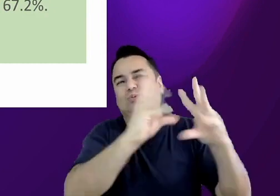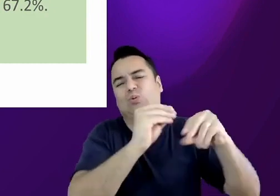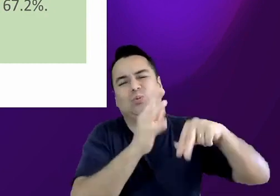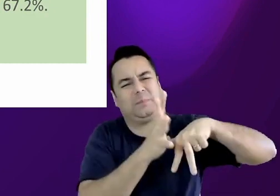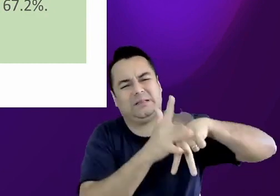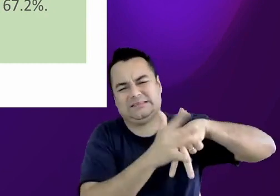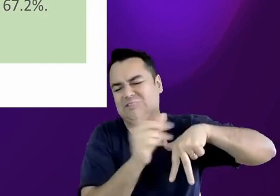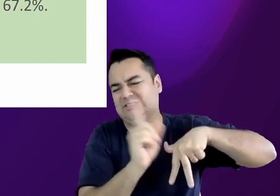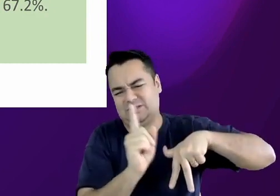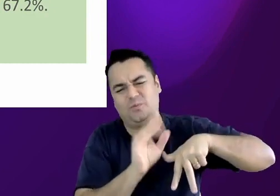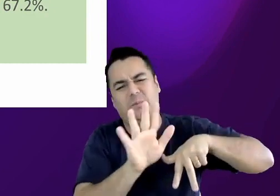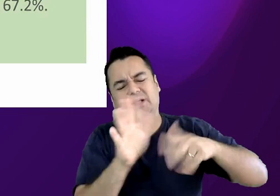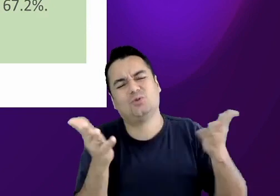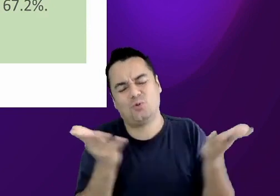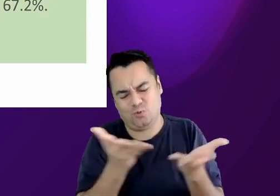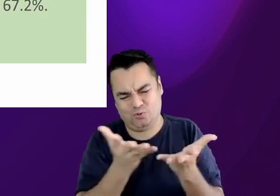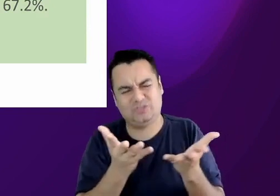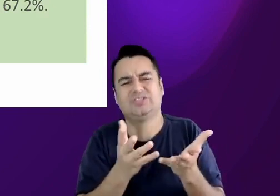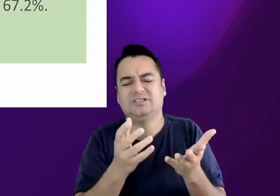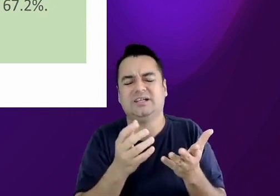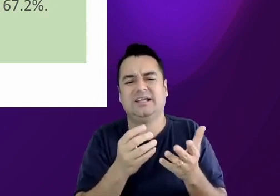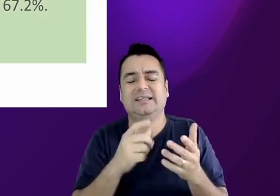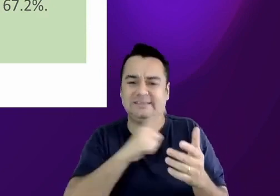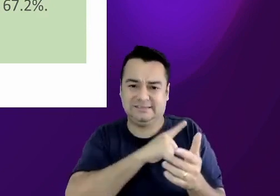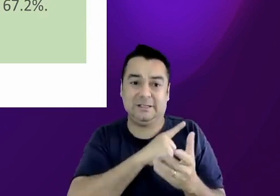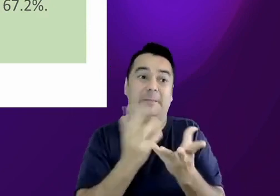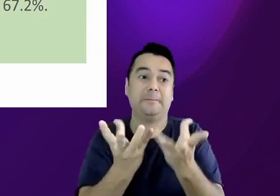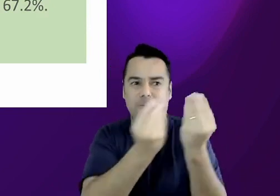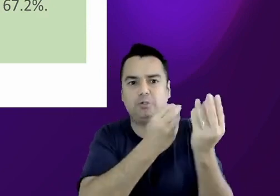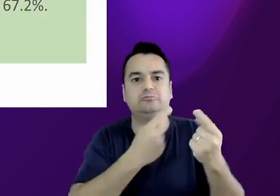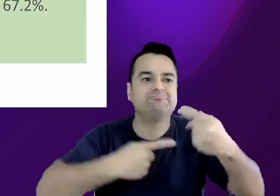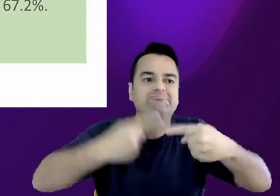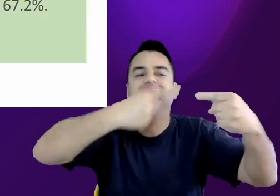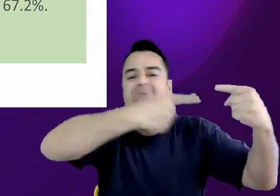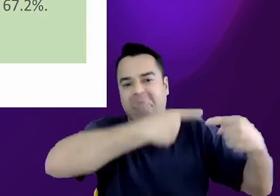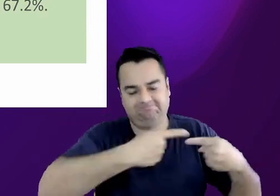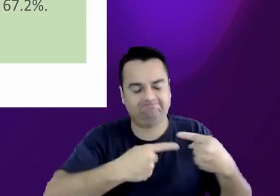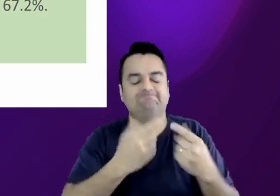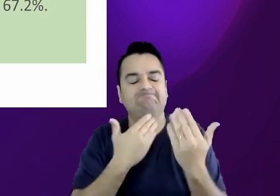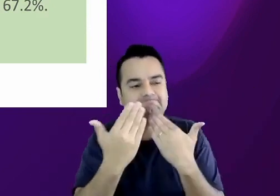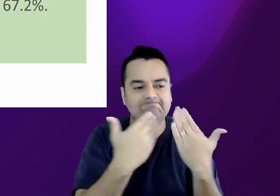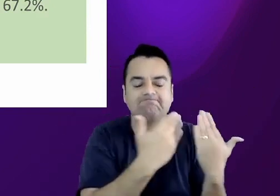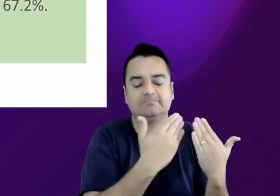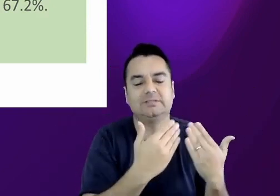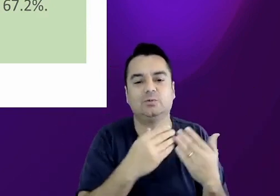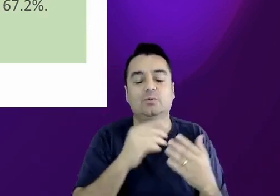mas hoje em dia altamente discutido em casos